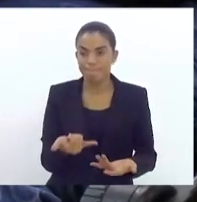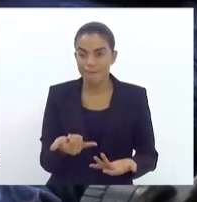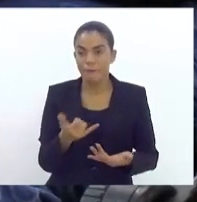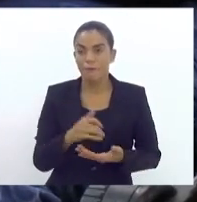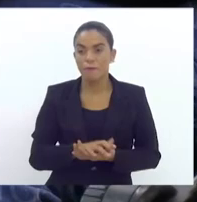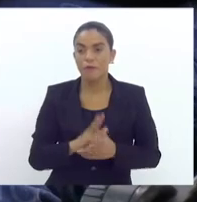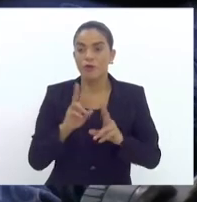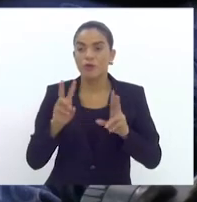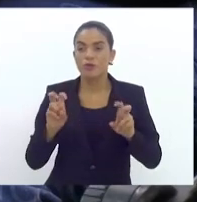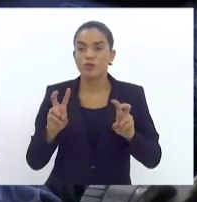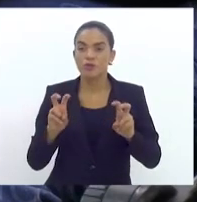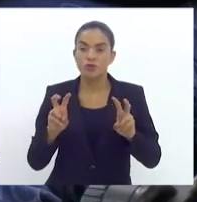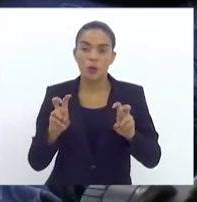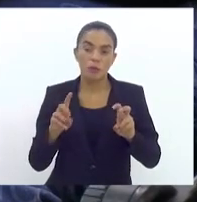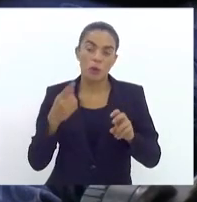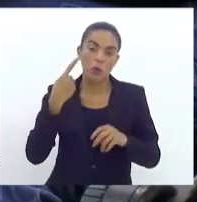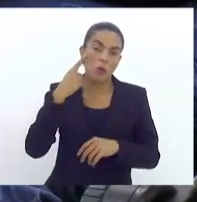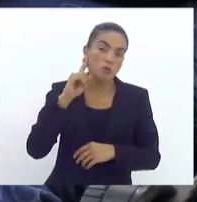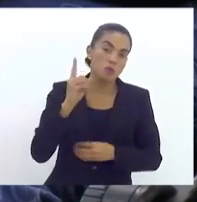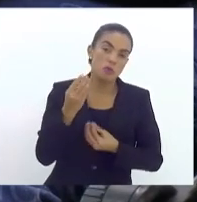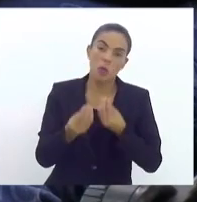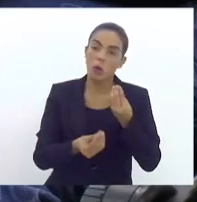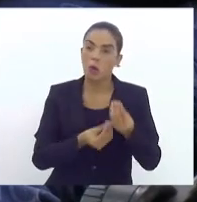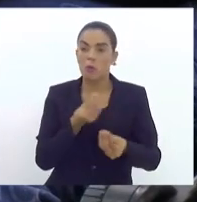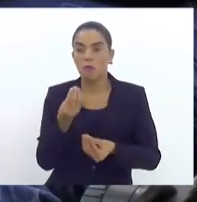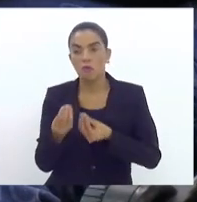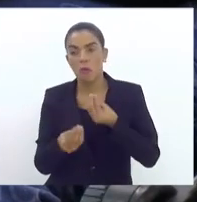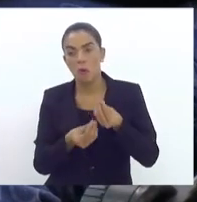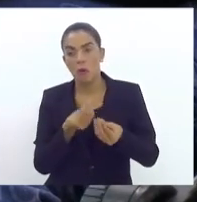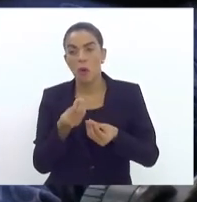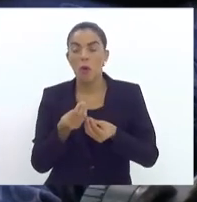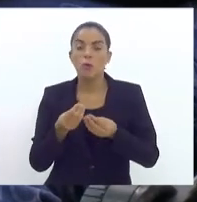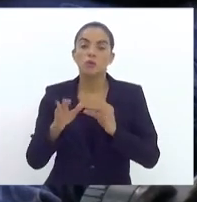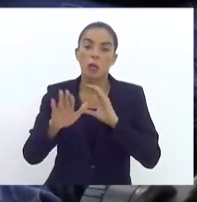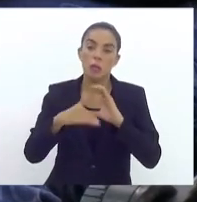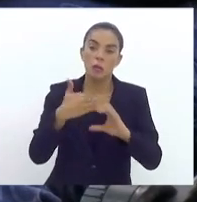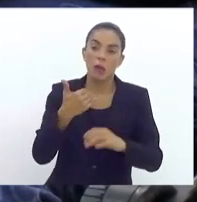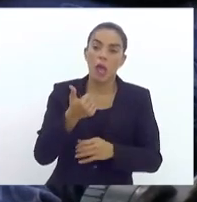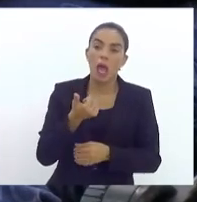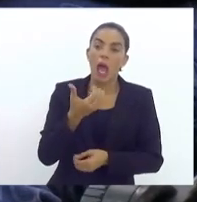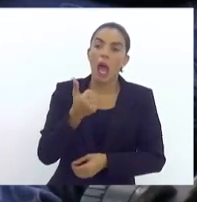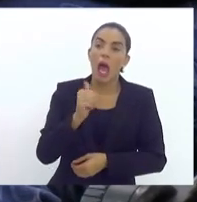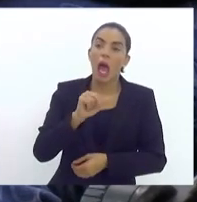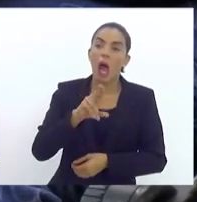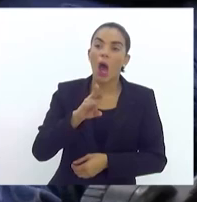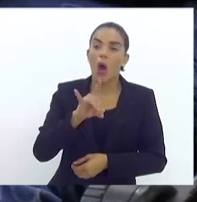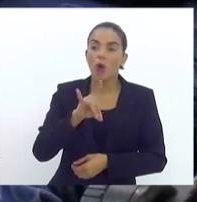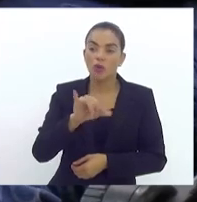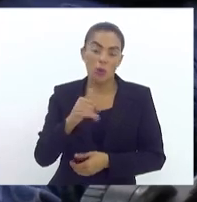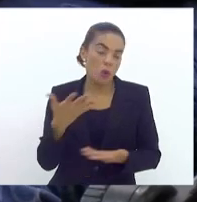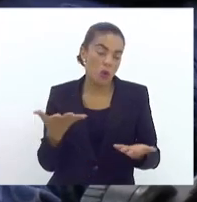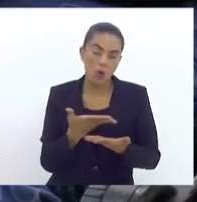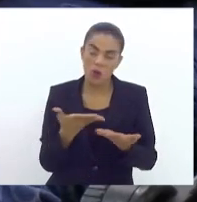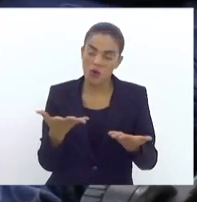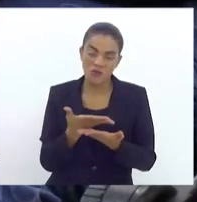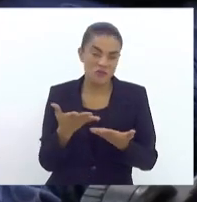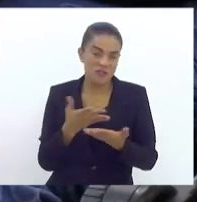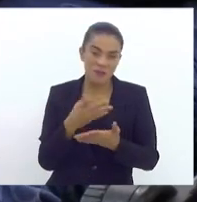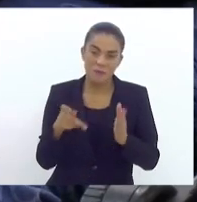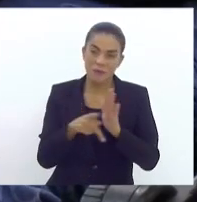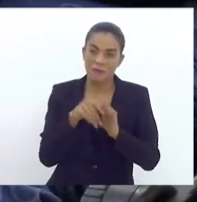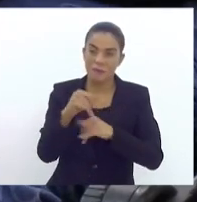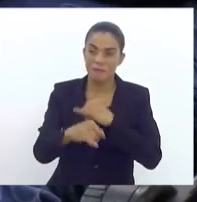ao link né Eu não sei como foi a forma né se a senhora recebeu algo Mas de repente isso foi gravado na internet também hoje em dia pela internet